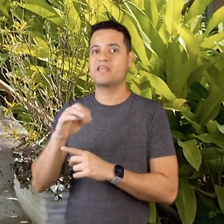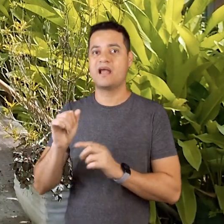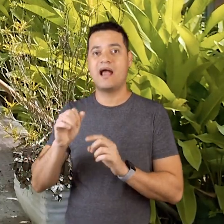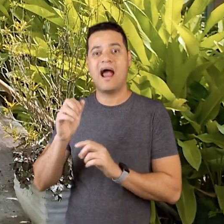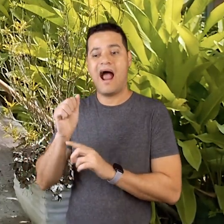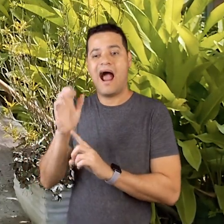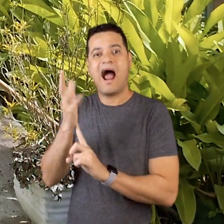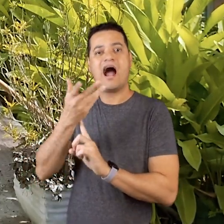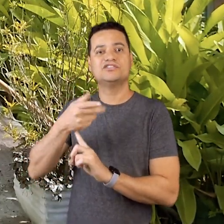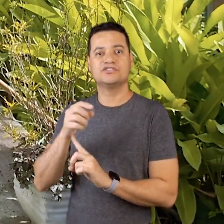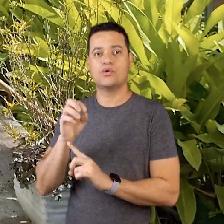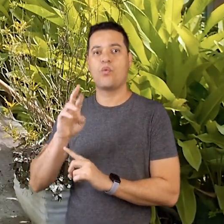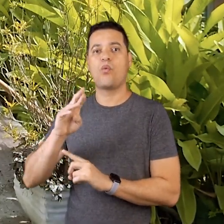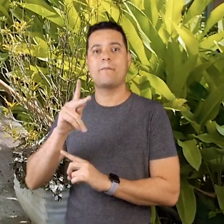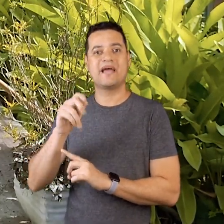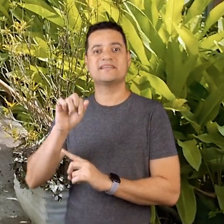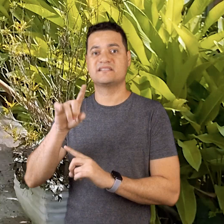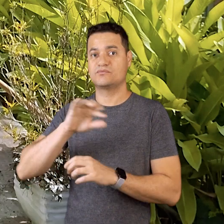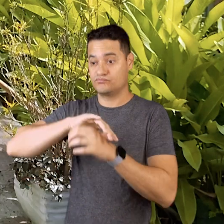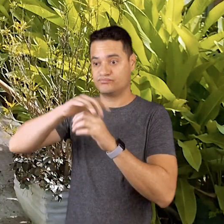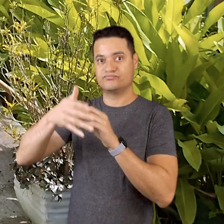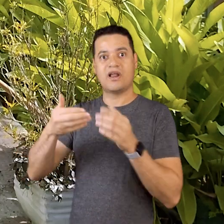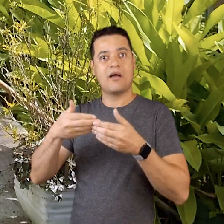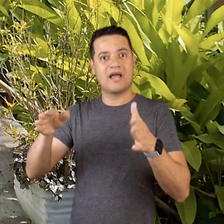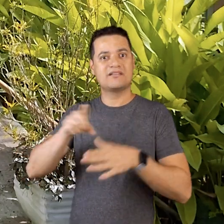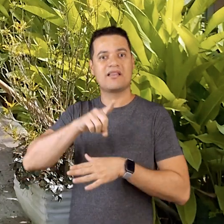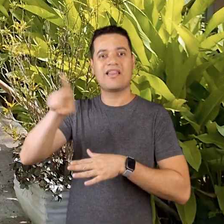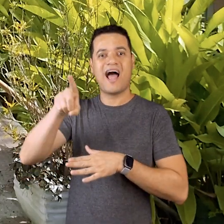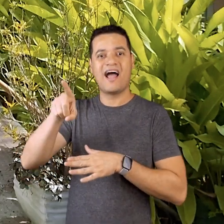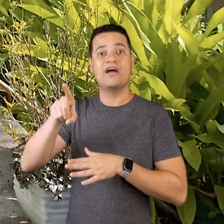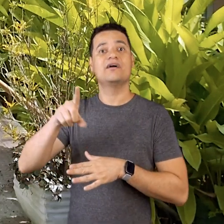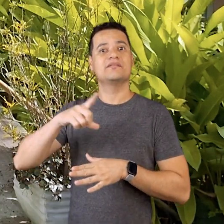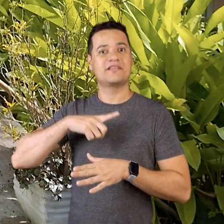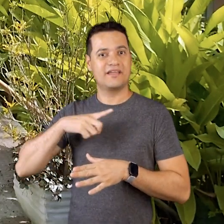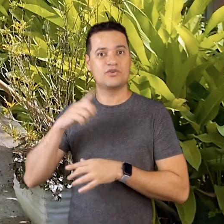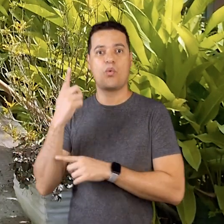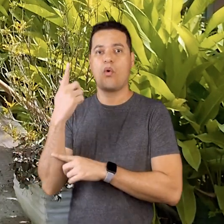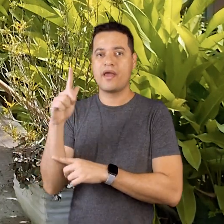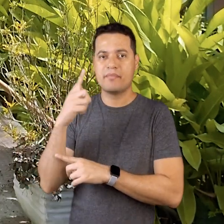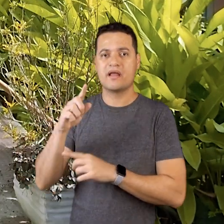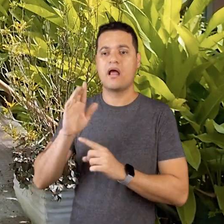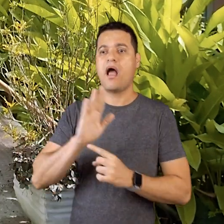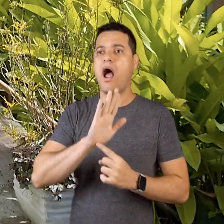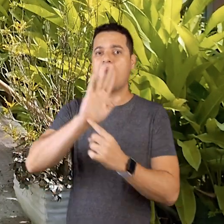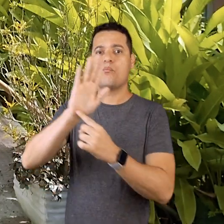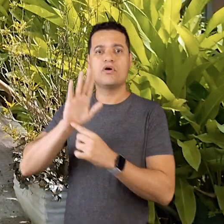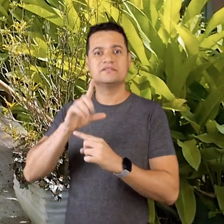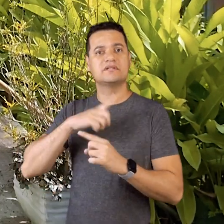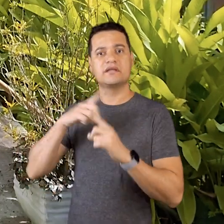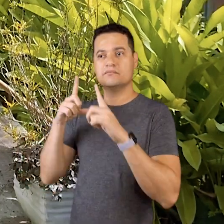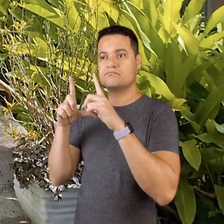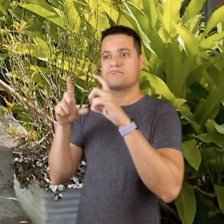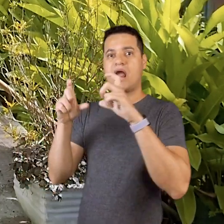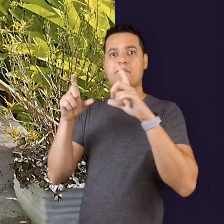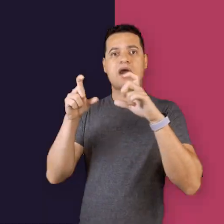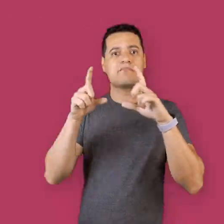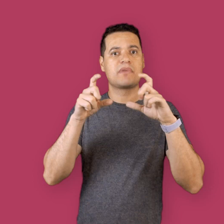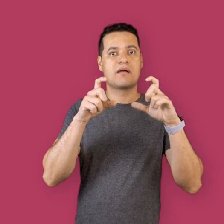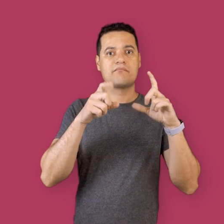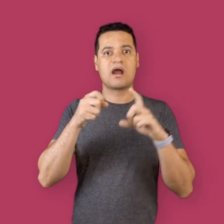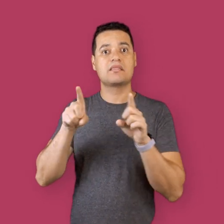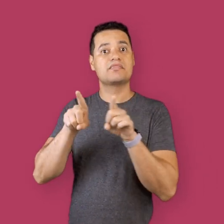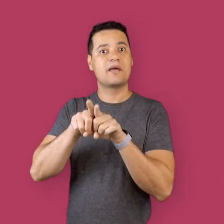Minas Gerais continua aberta no Planetário de Vitória até o dia 15 de abril. A mostra conta com fotografias de